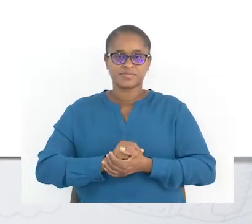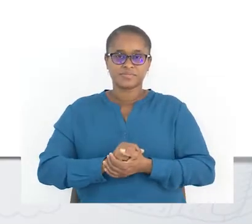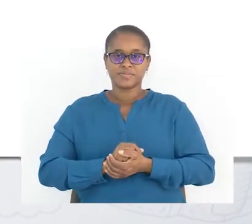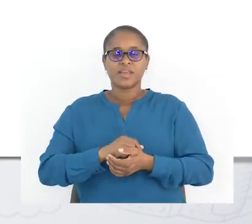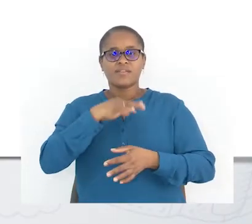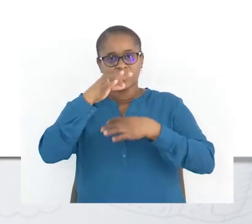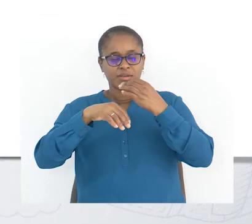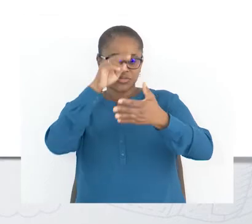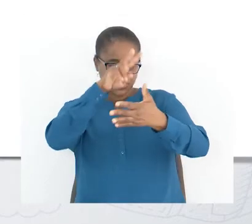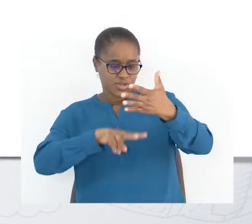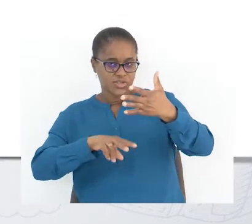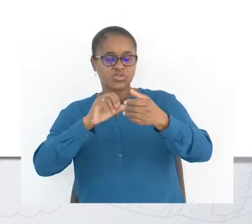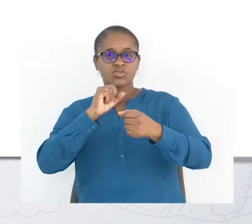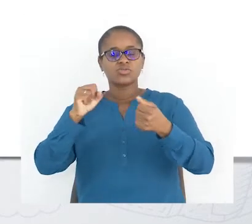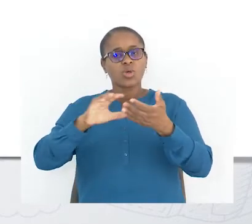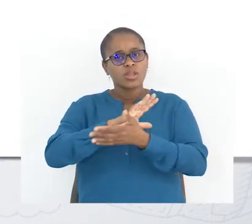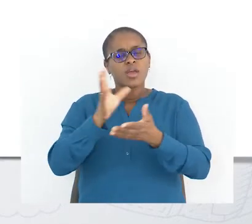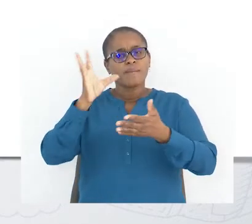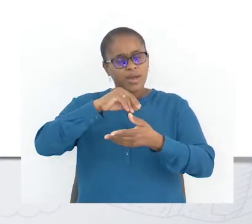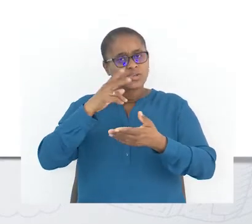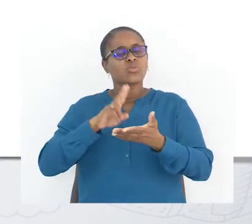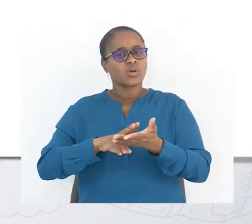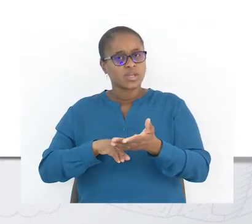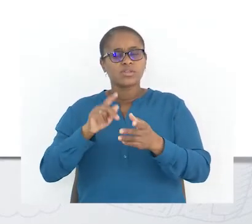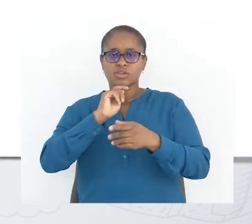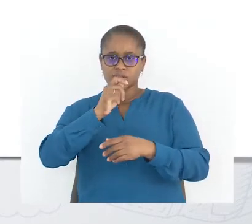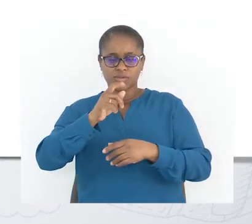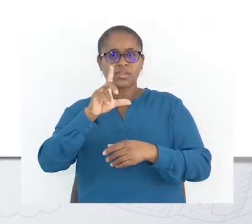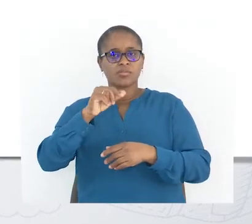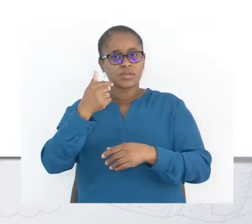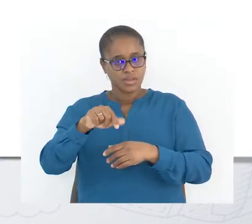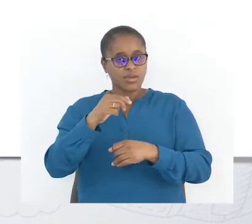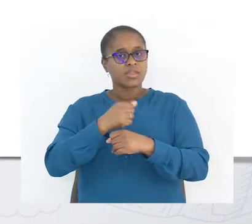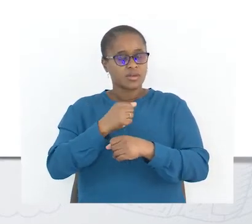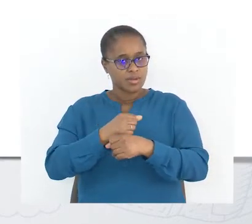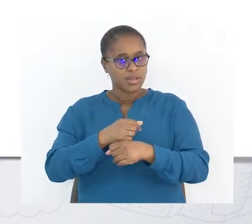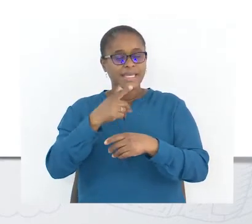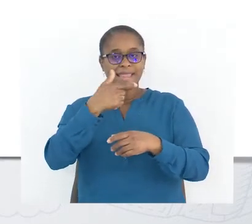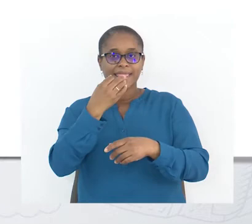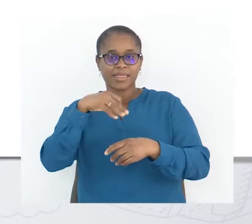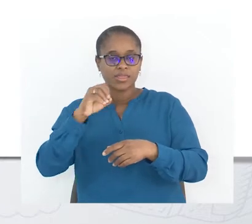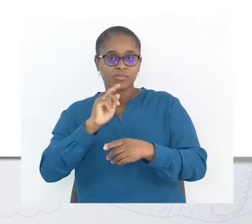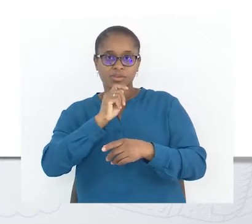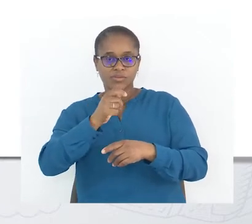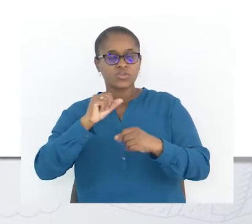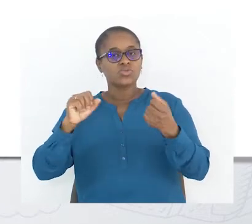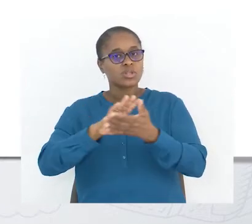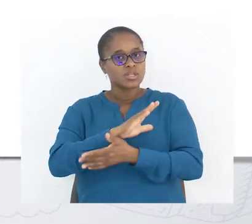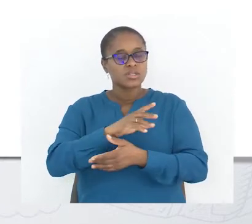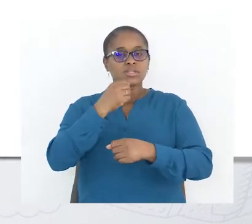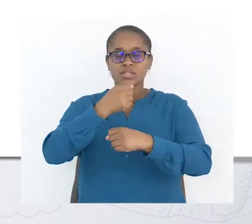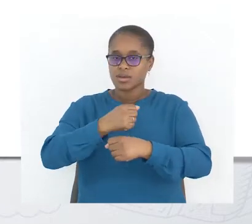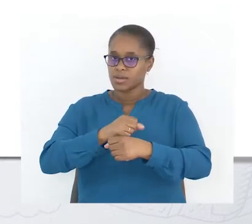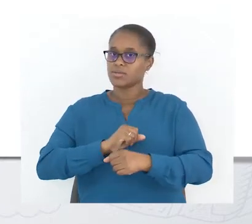Falamos do texto jornalístico, mais concretamente da entrevista. Também estivemos a ver tipos de entrevista jornalística de